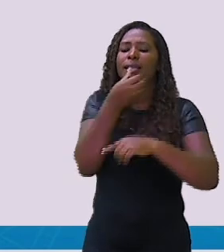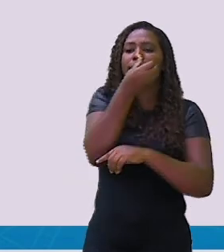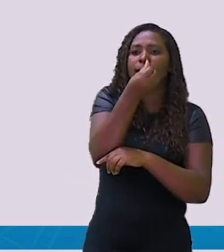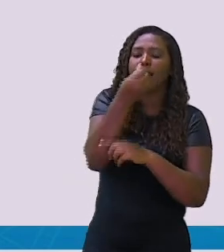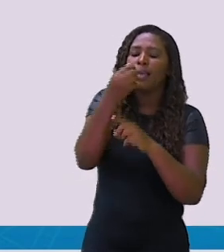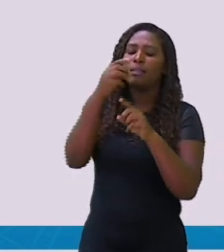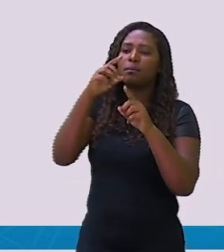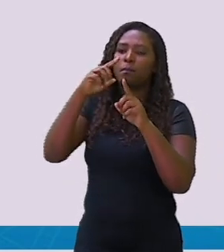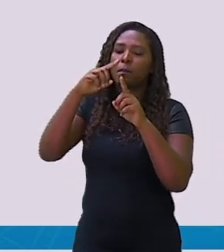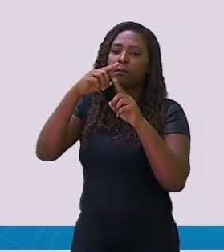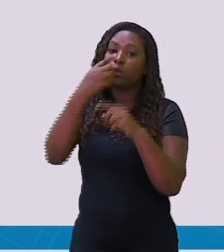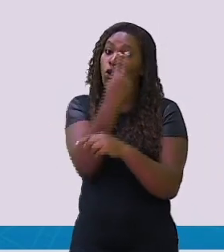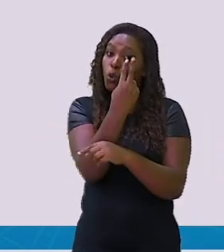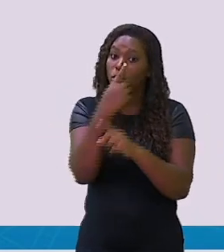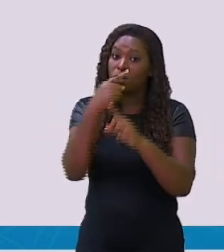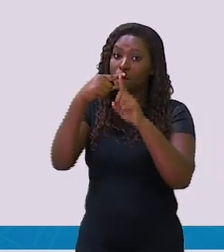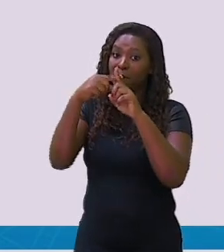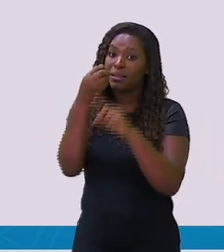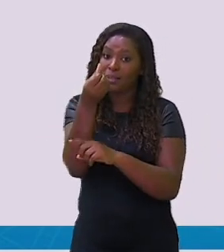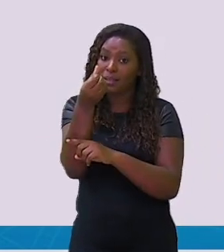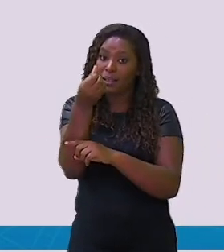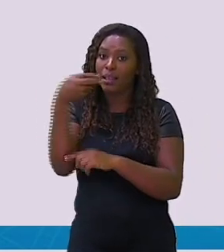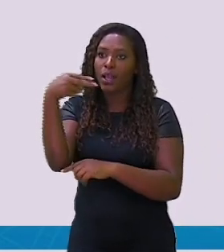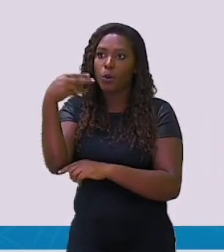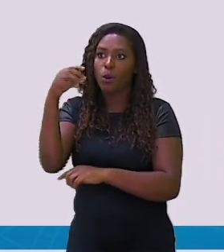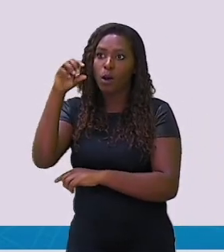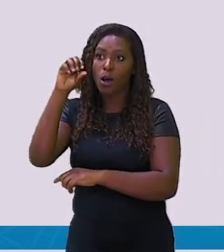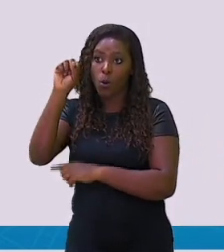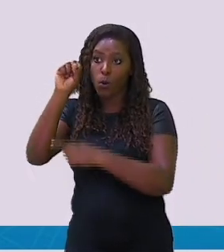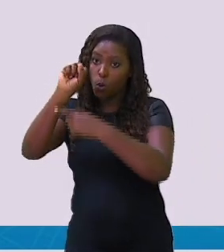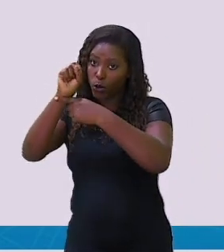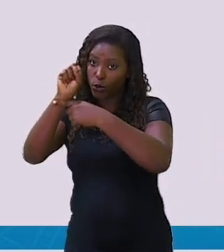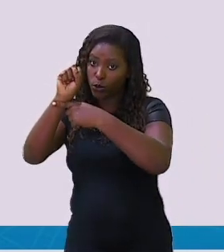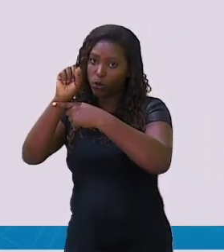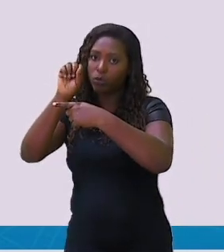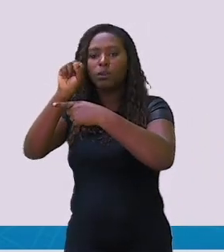fazer a última né que é